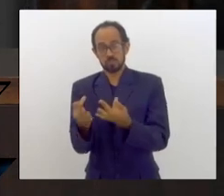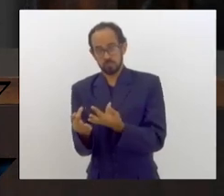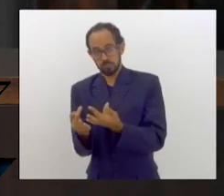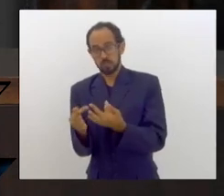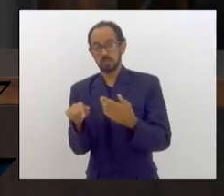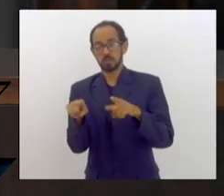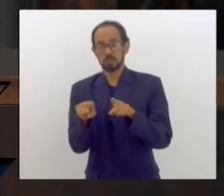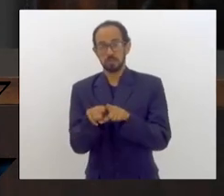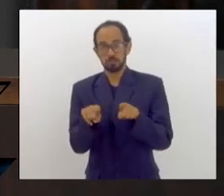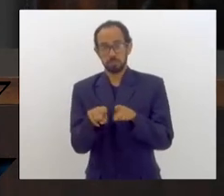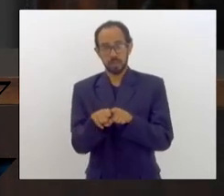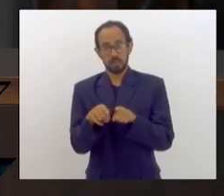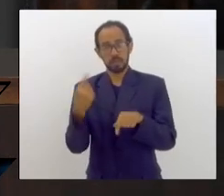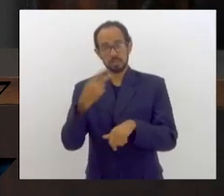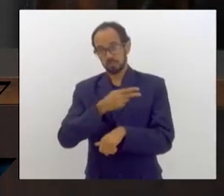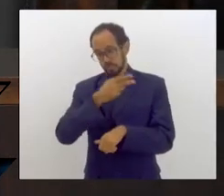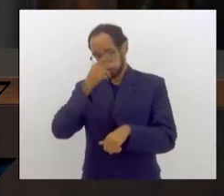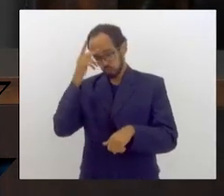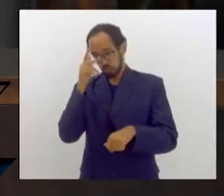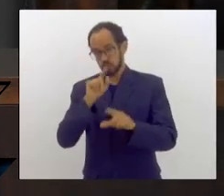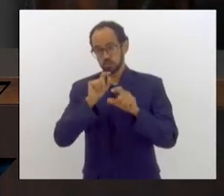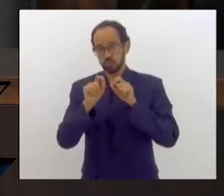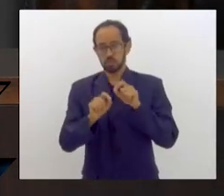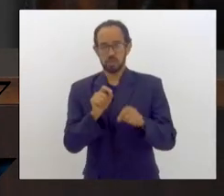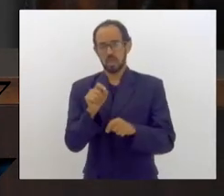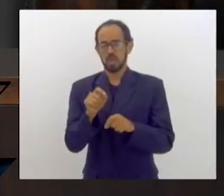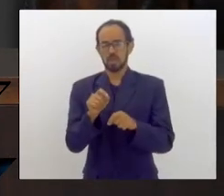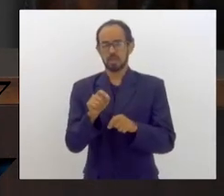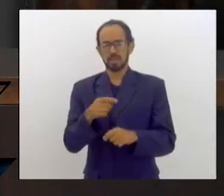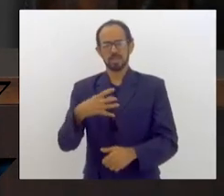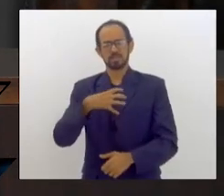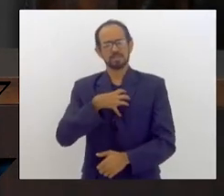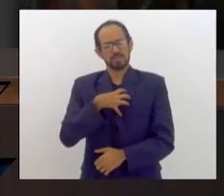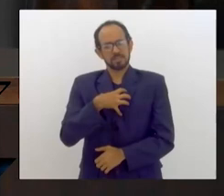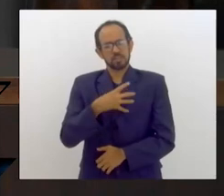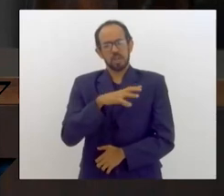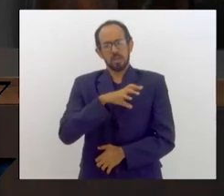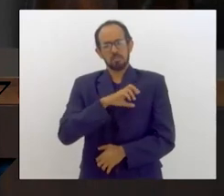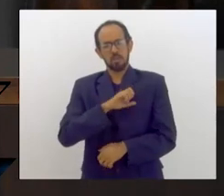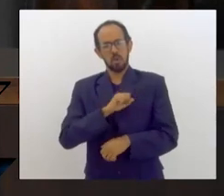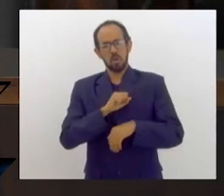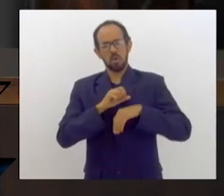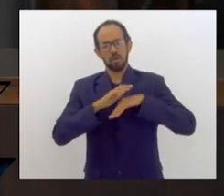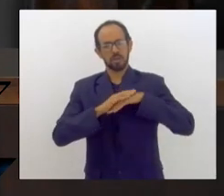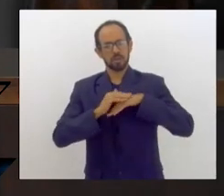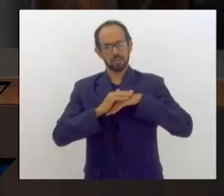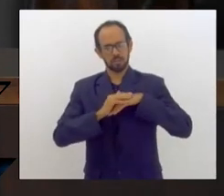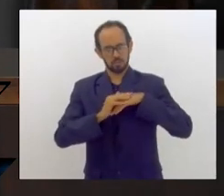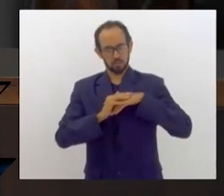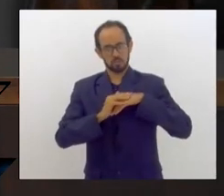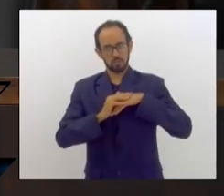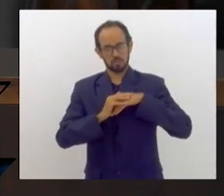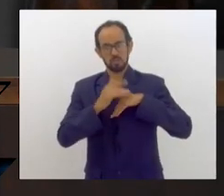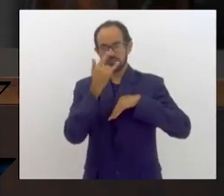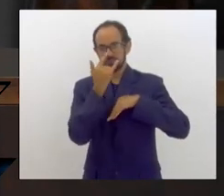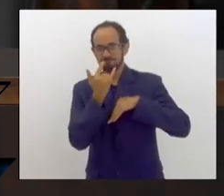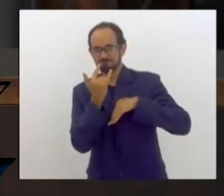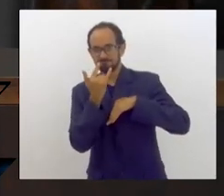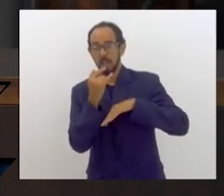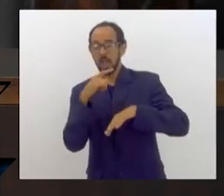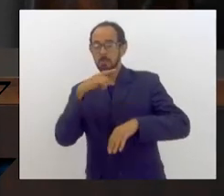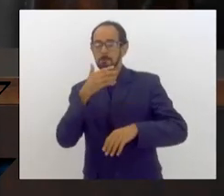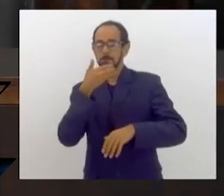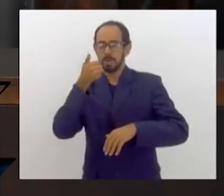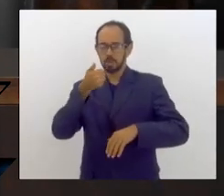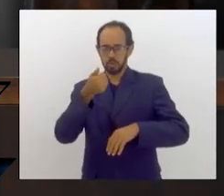daqueles, deputado, querido presidente, que ele tem amor e carinho e afeto, isso melhora em muito,